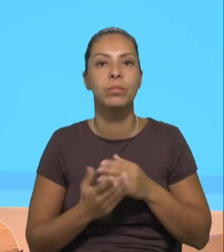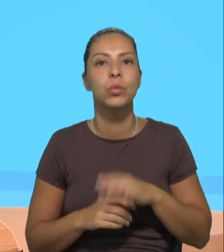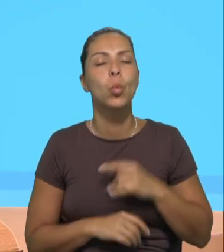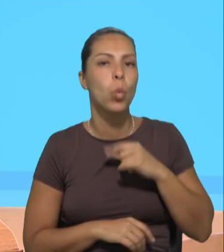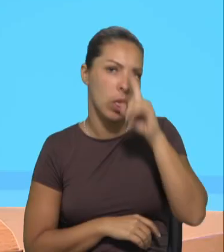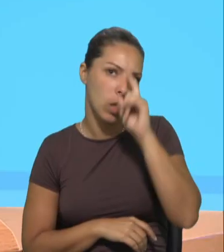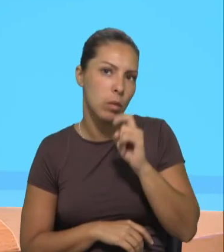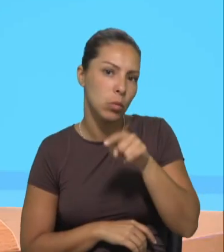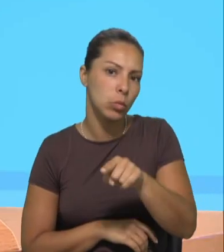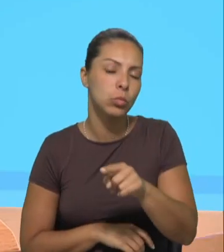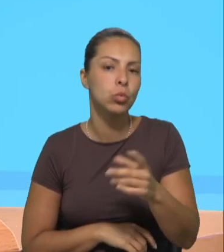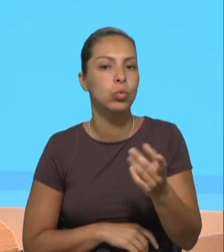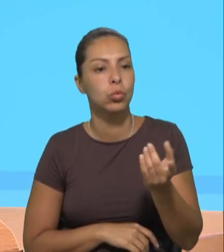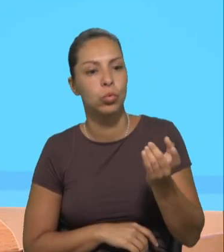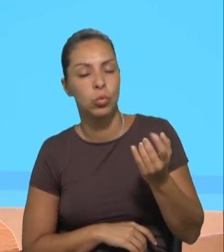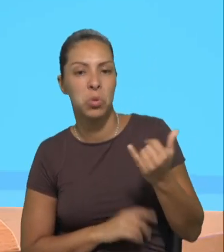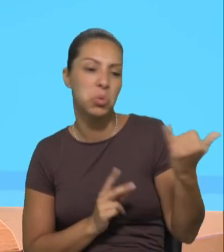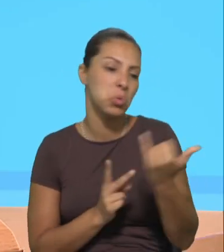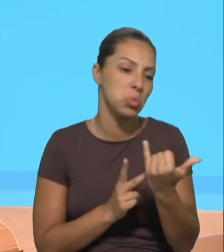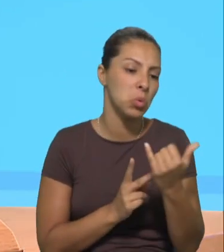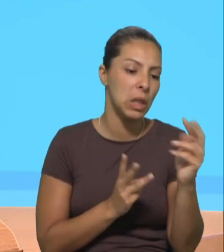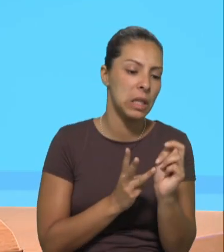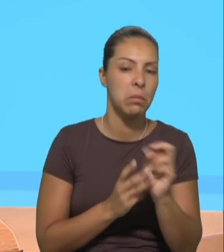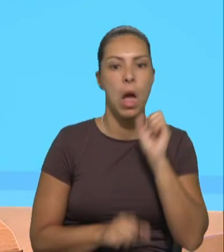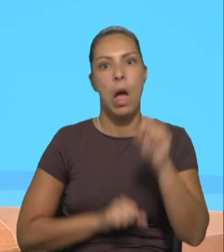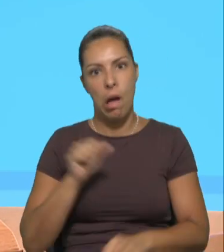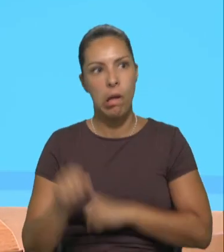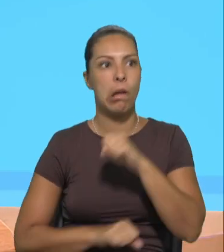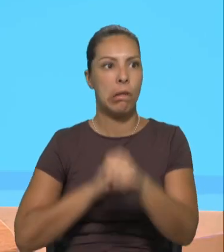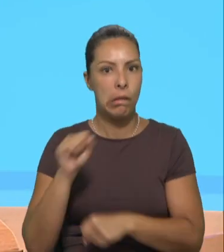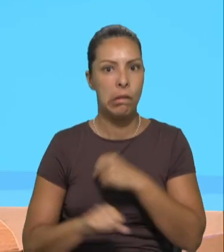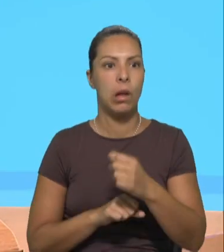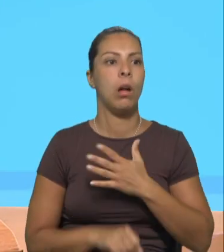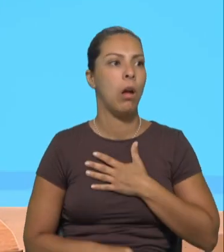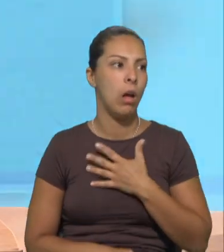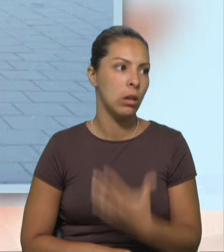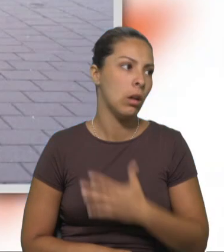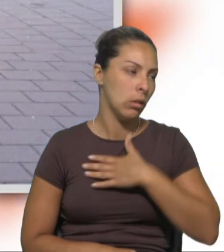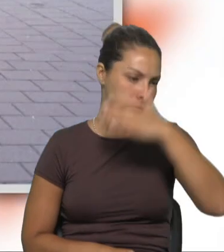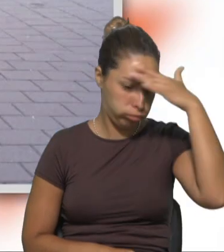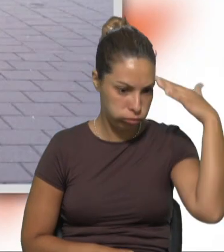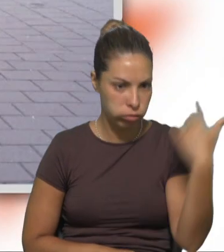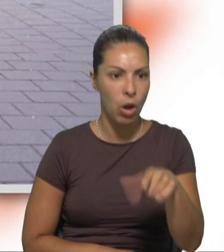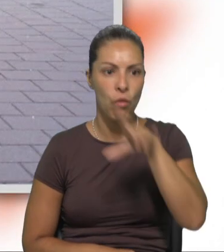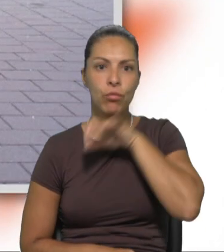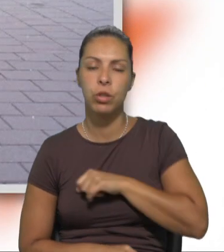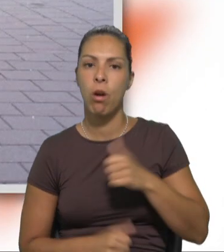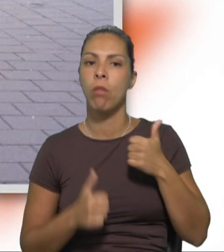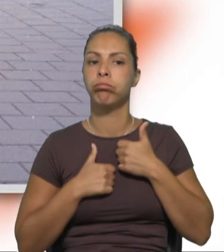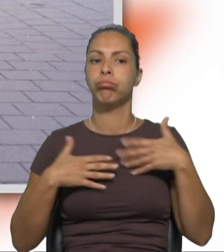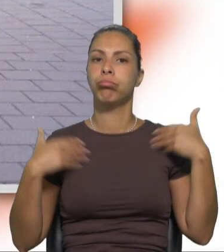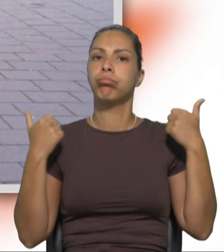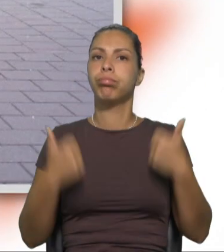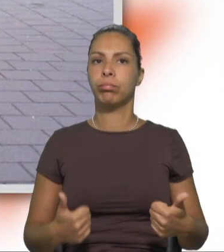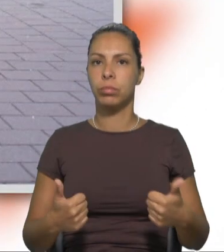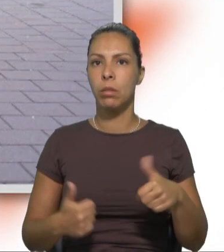ao segundo ou terceiro dia estávamos já um bocadinho arrependidos, porque eles têm muito mais disponibilidade física do que nós, não é? E tantos quilómetros começaram a pesar e disse, para que é que a